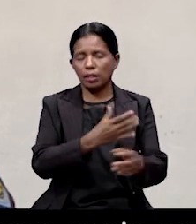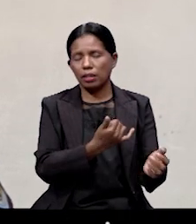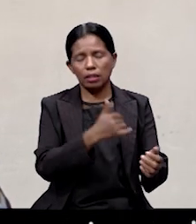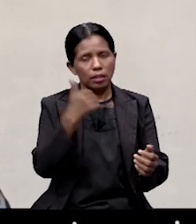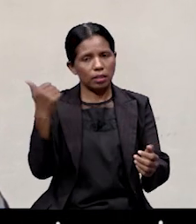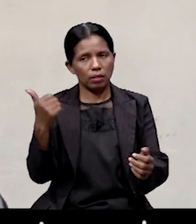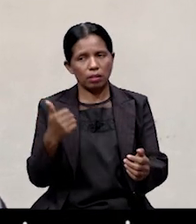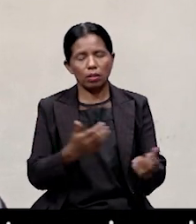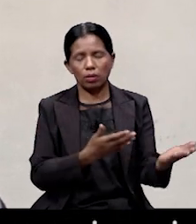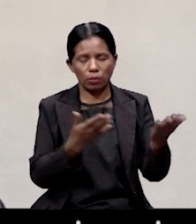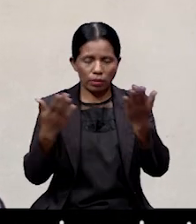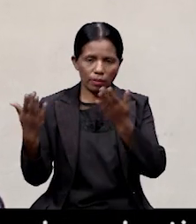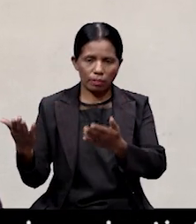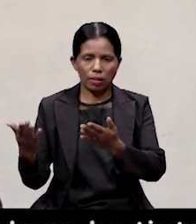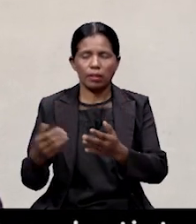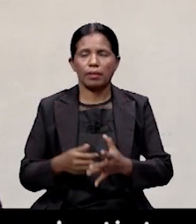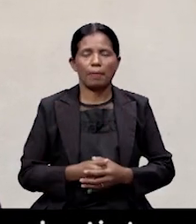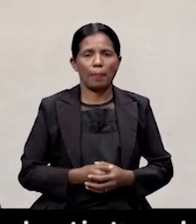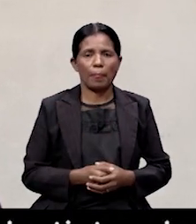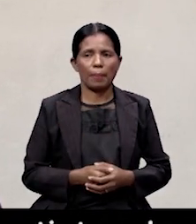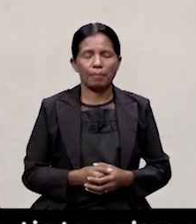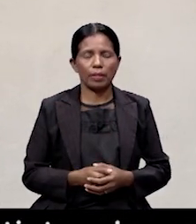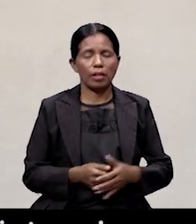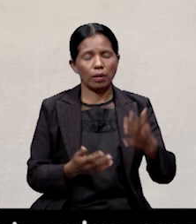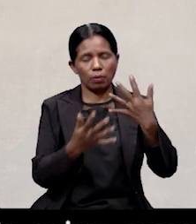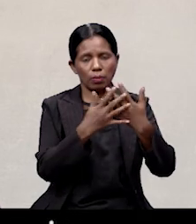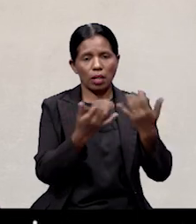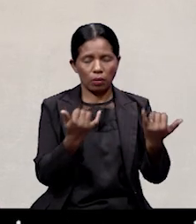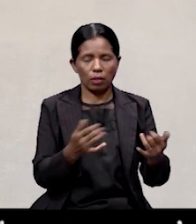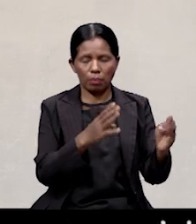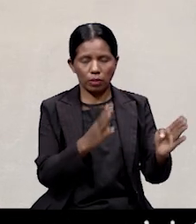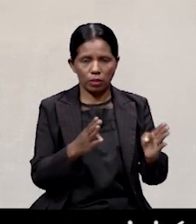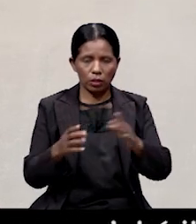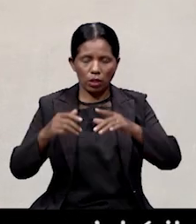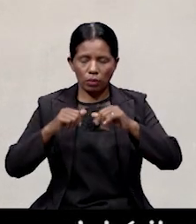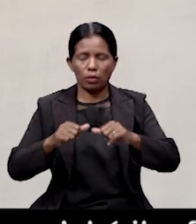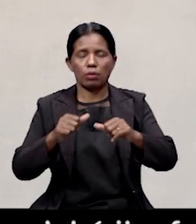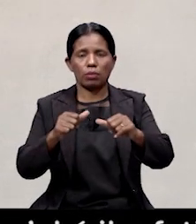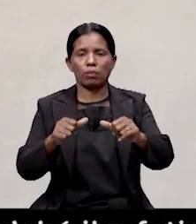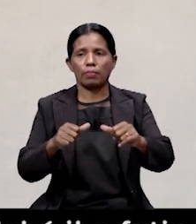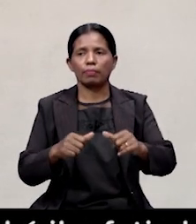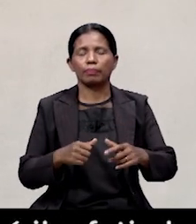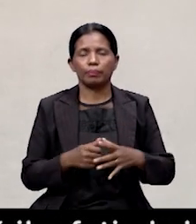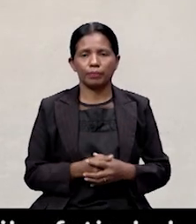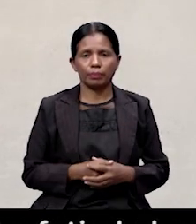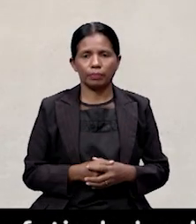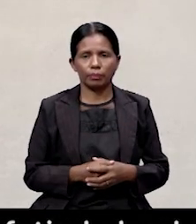sentan, ilir mai kata mai sela e agora processo com continuação investigação se